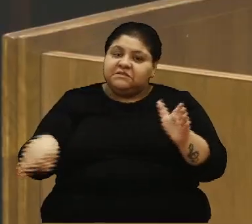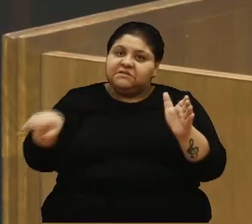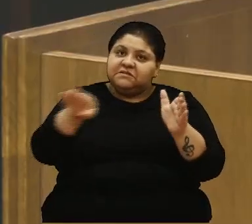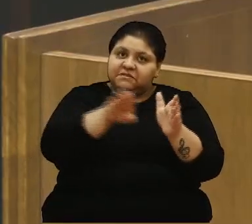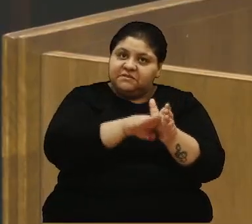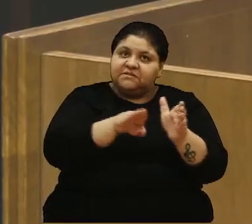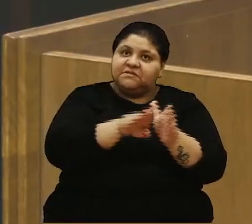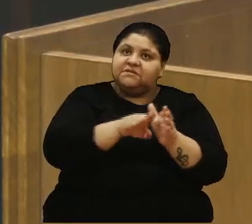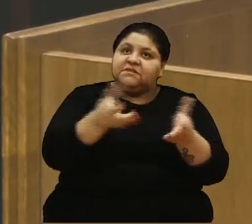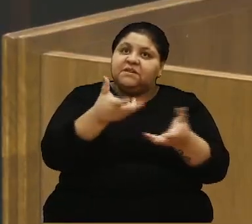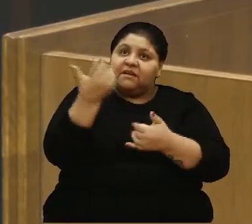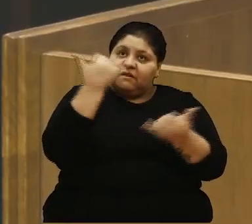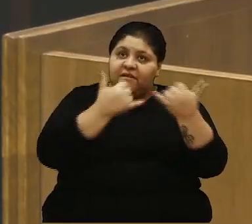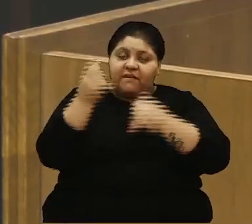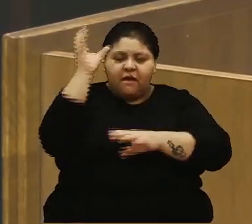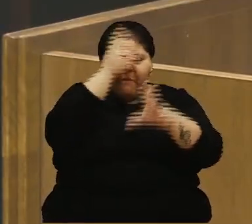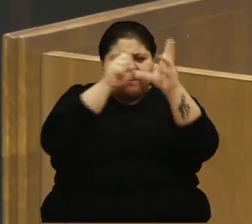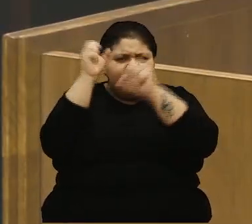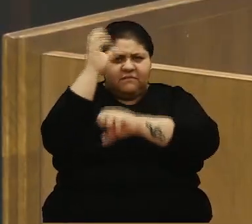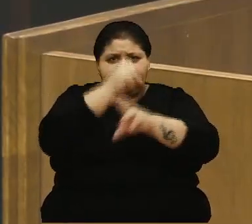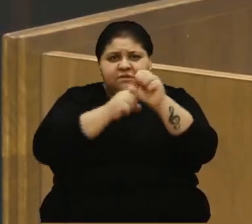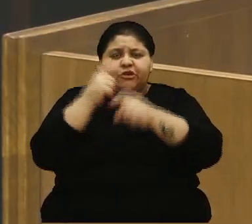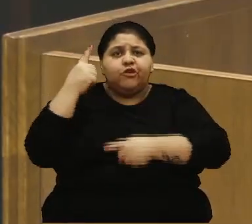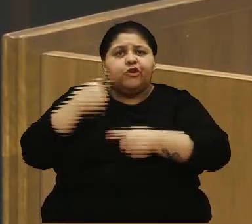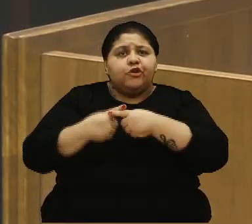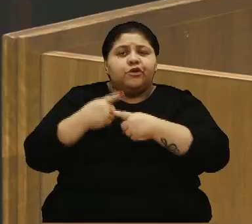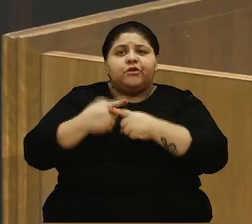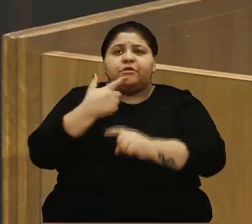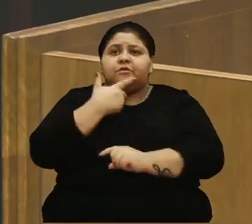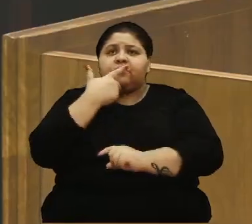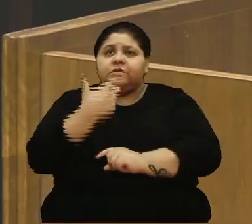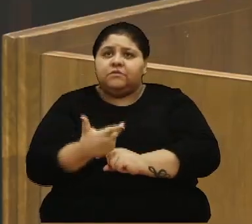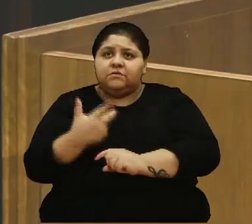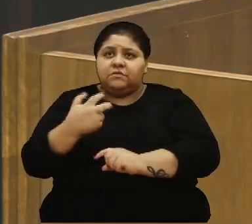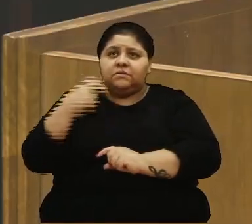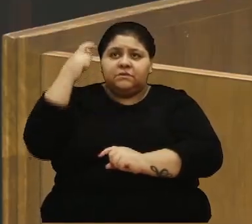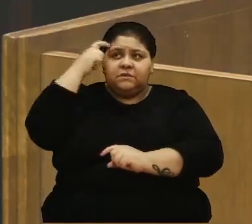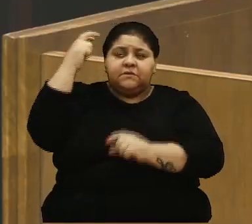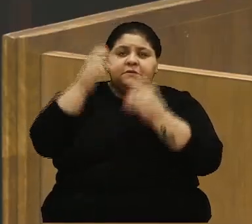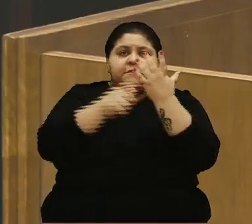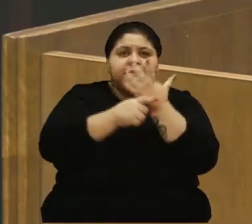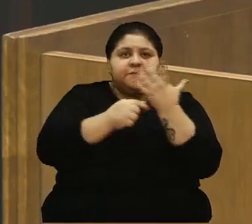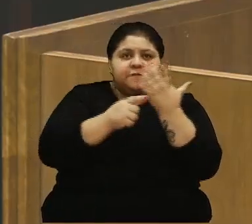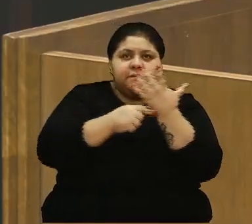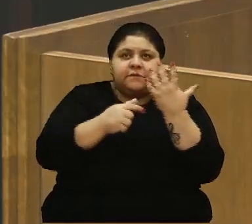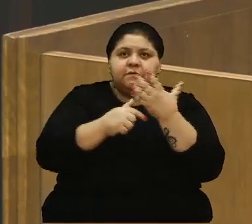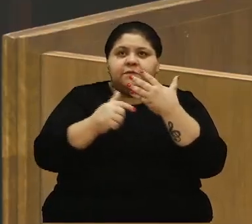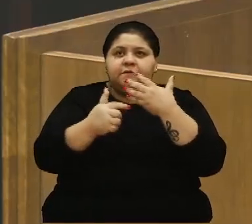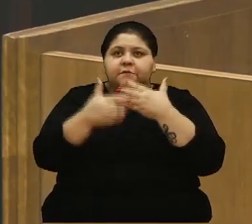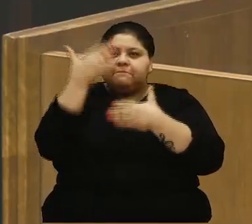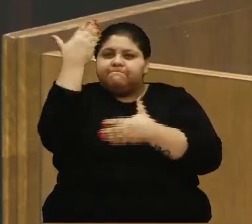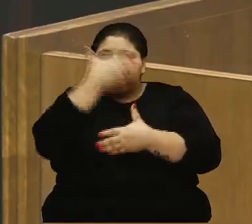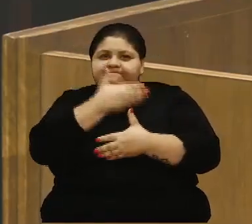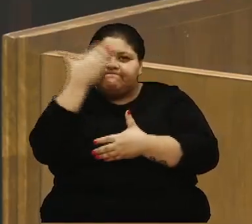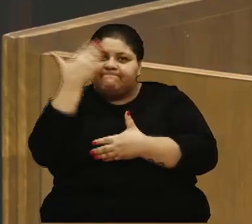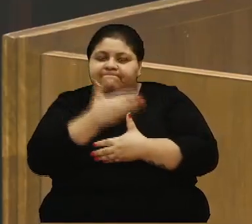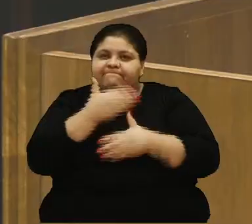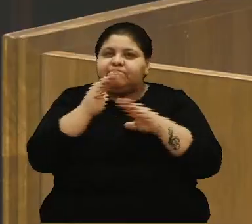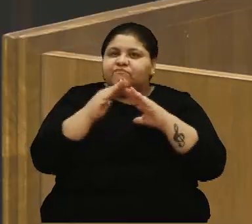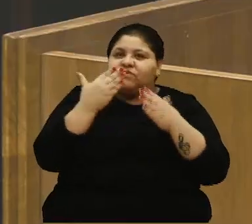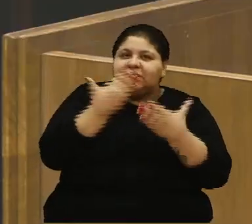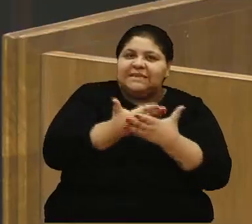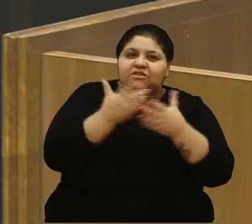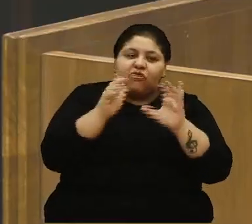essas informações. E nós aprendemos muito, porque falamos sobre a questão das altas habilidades, da invisibilidade, na escola,